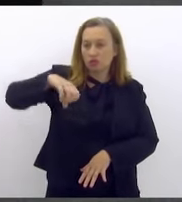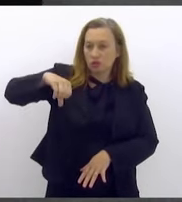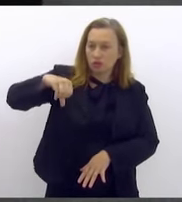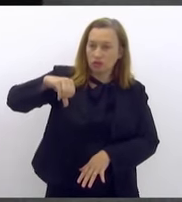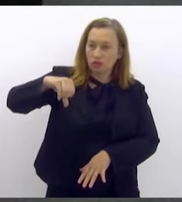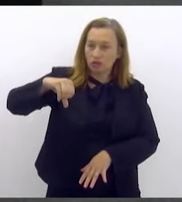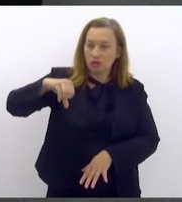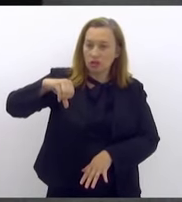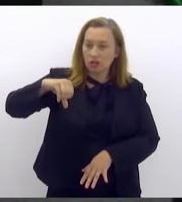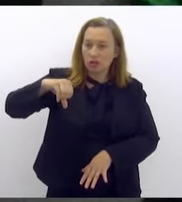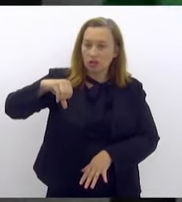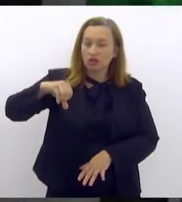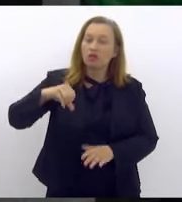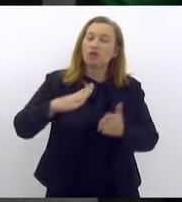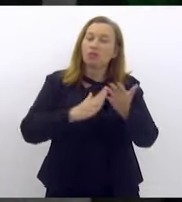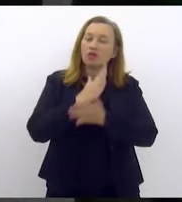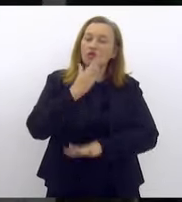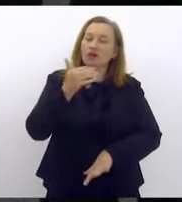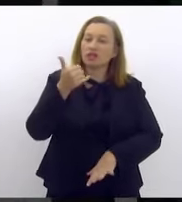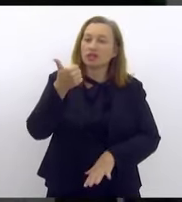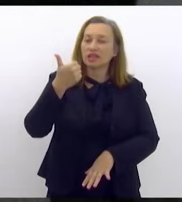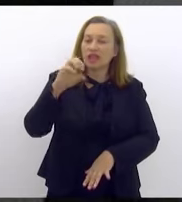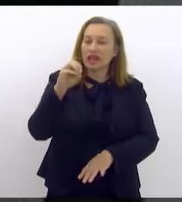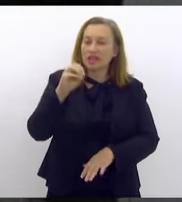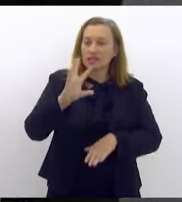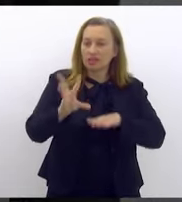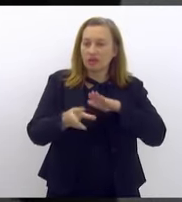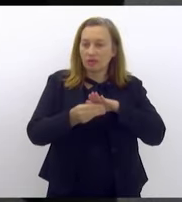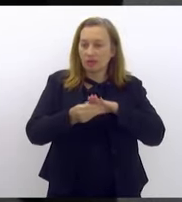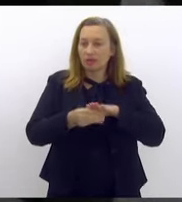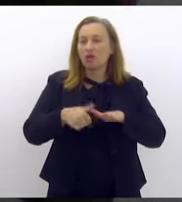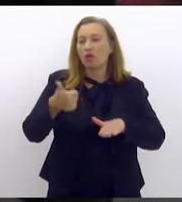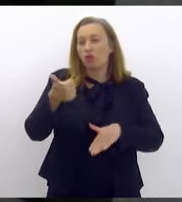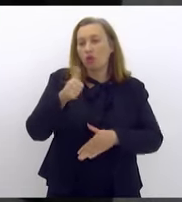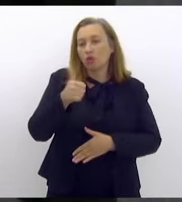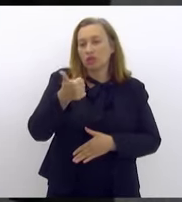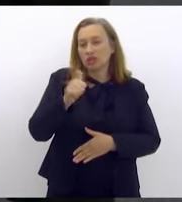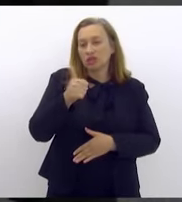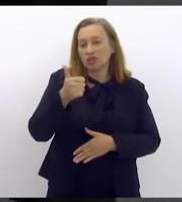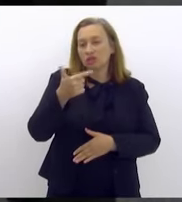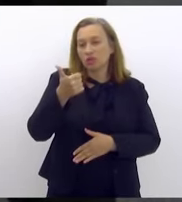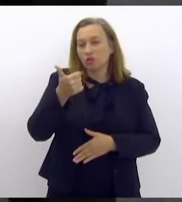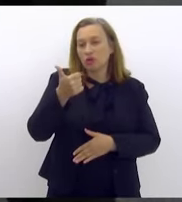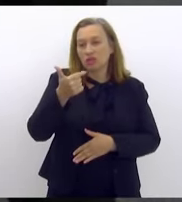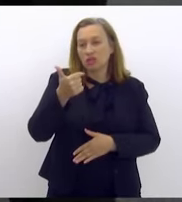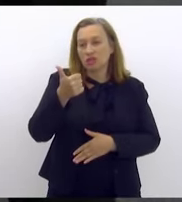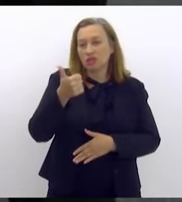9, favorável, emenda 10, 11, 12,